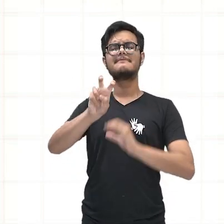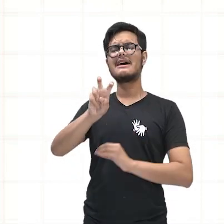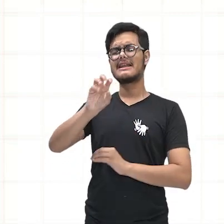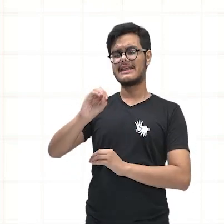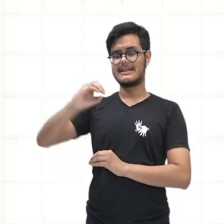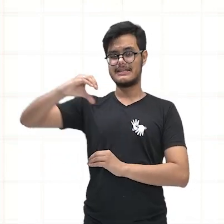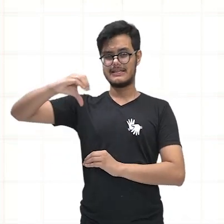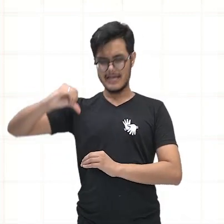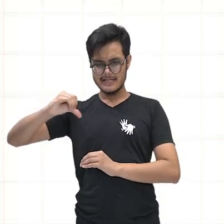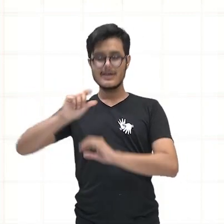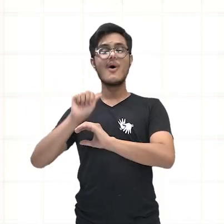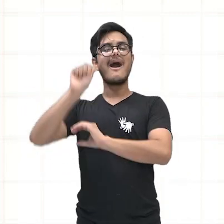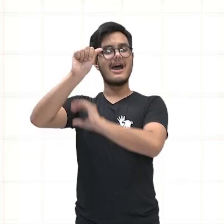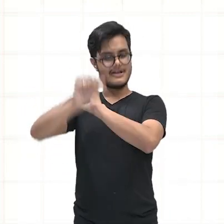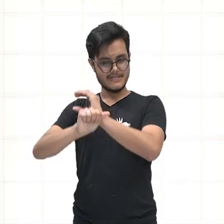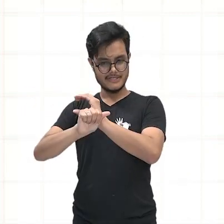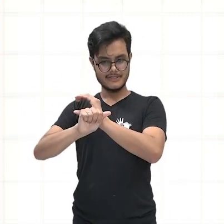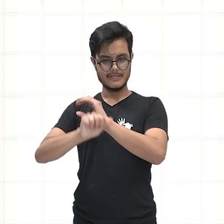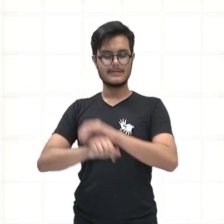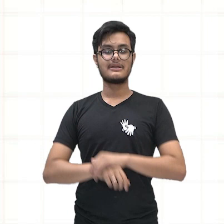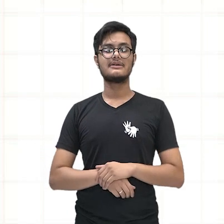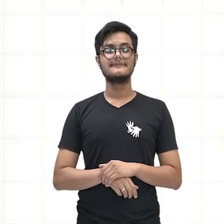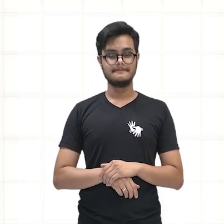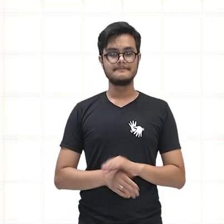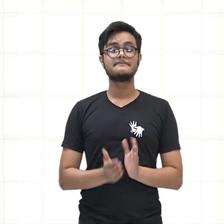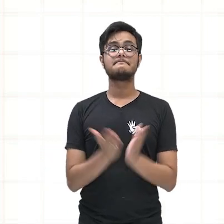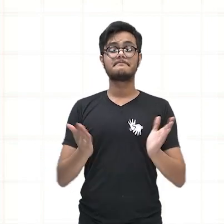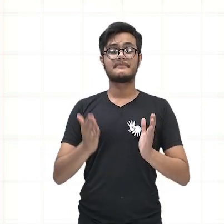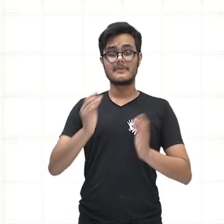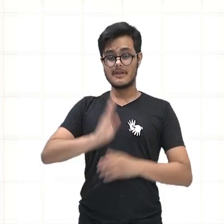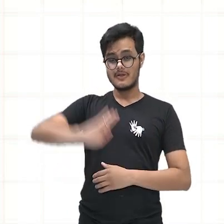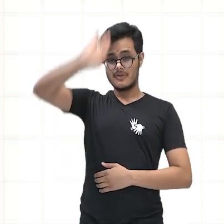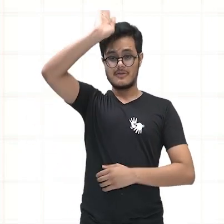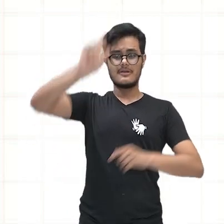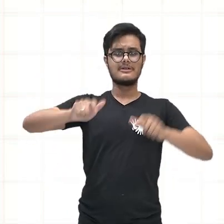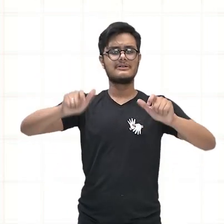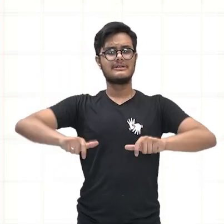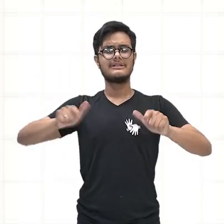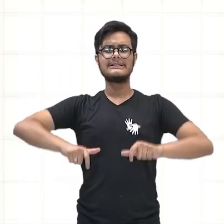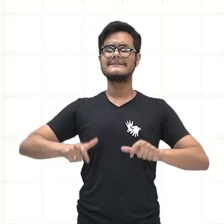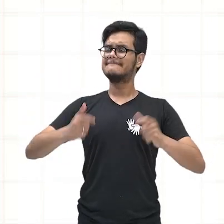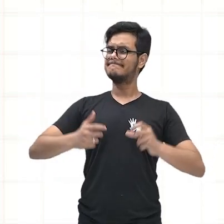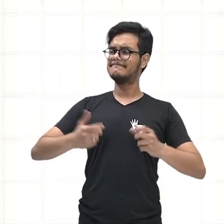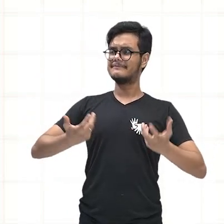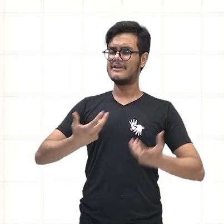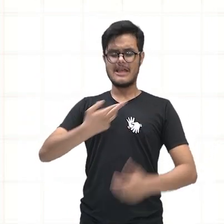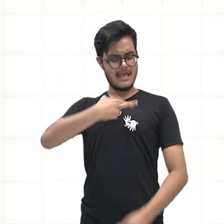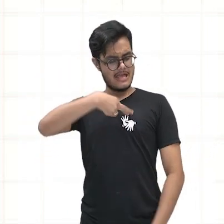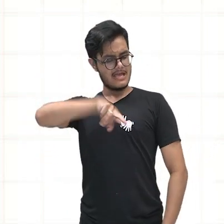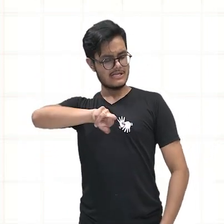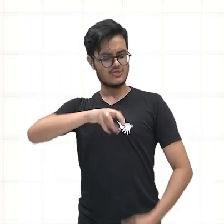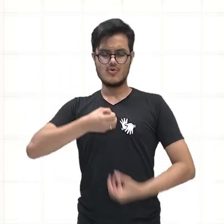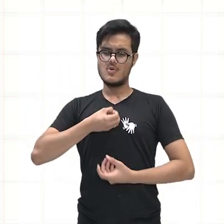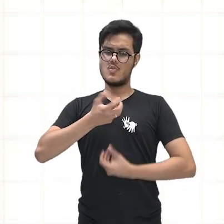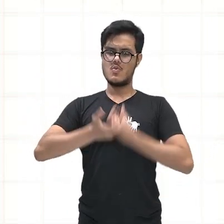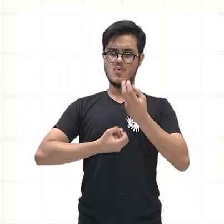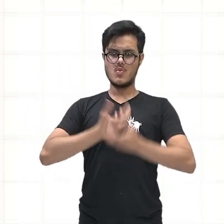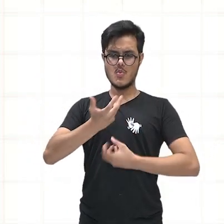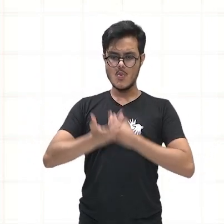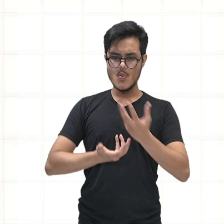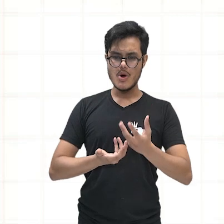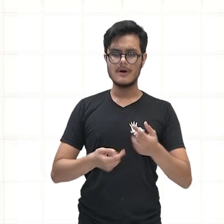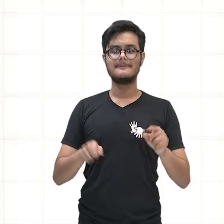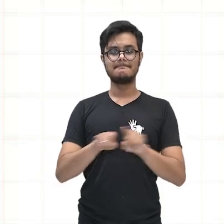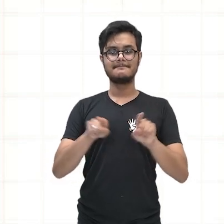crist há 509 antes de Cristo Roma servia como um lugar de culto religioso